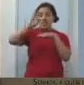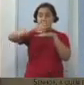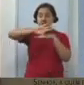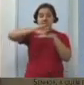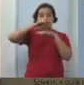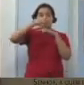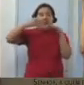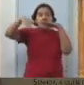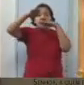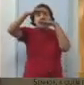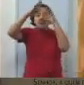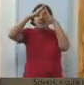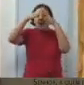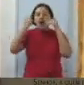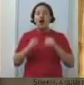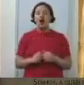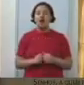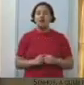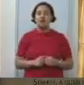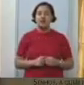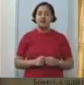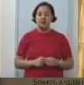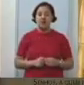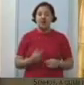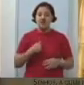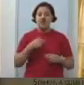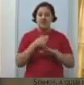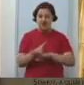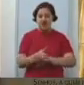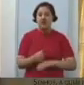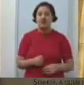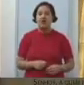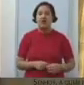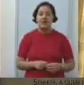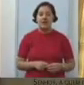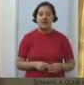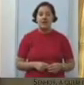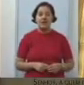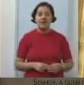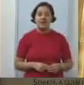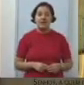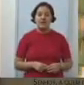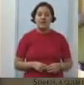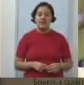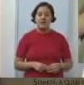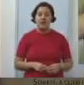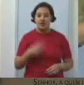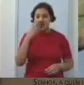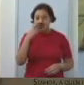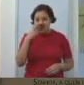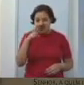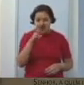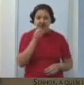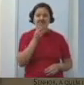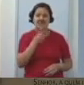casa. A chuminé. É, rapaz. Loboiou bem a chuminé